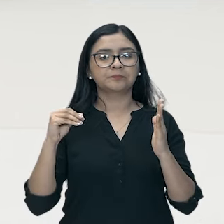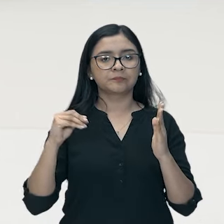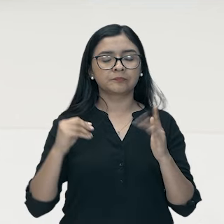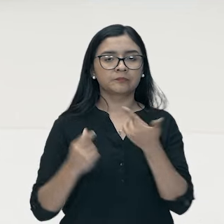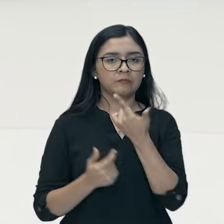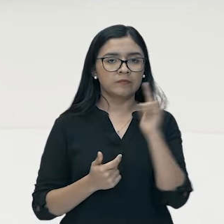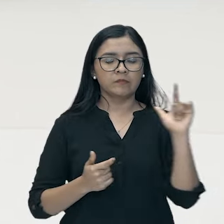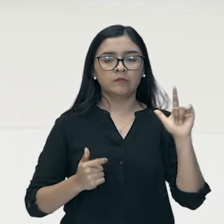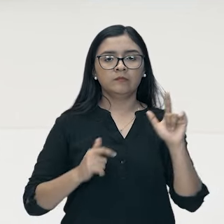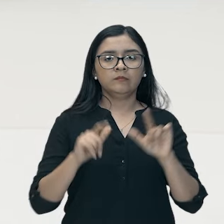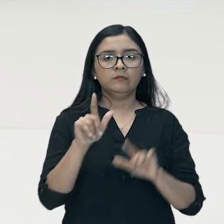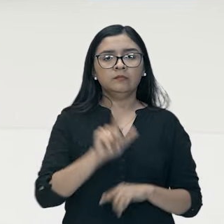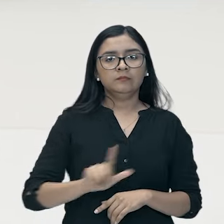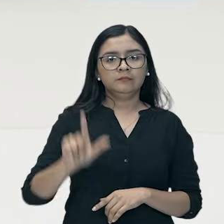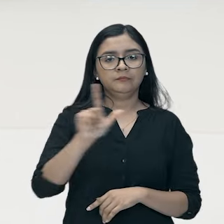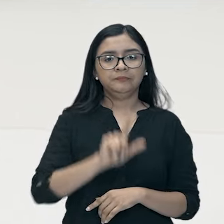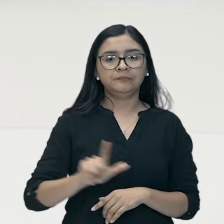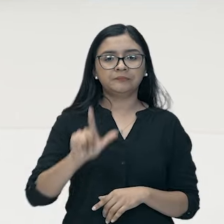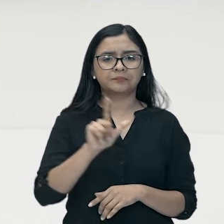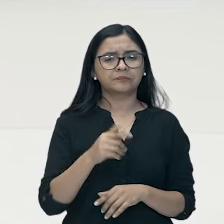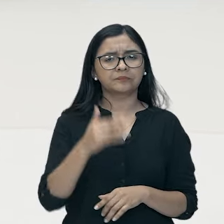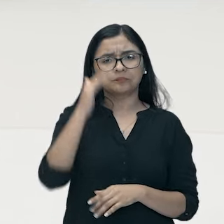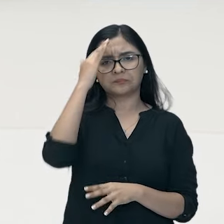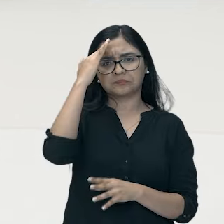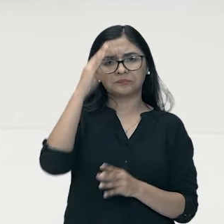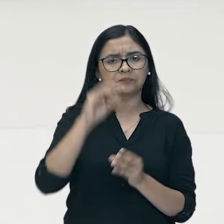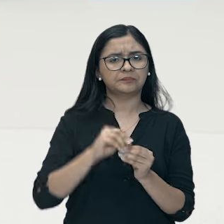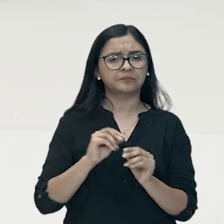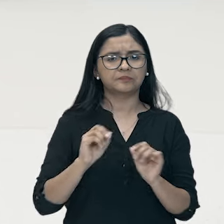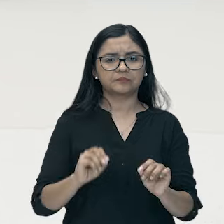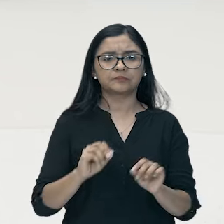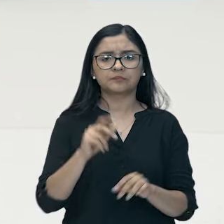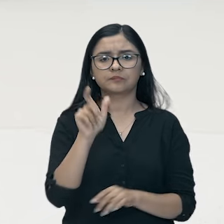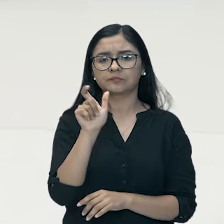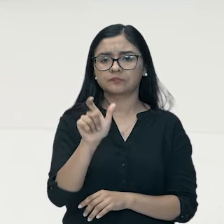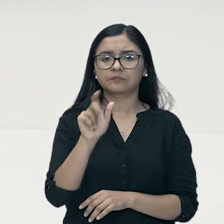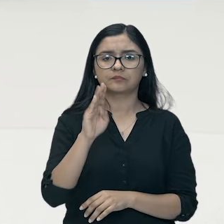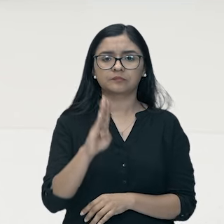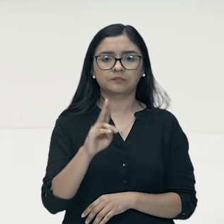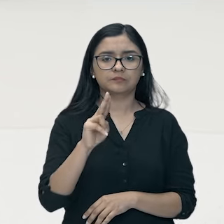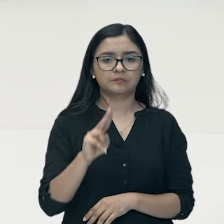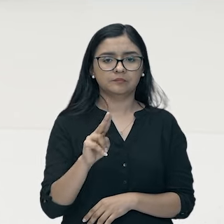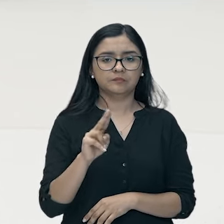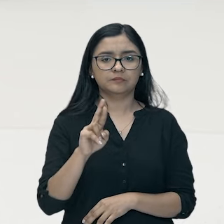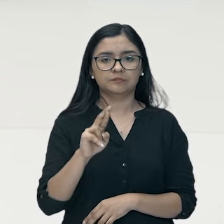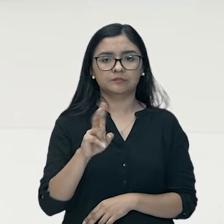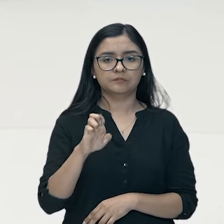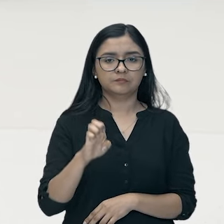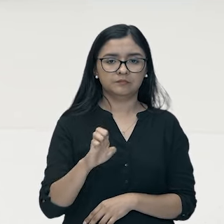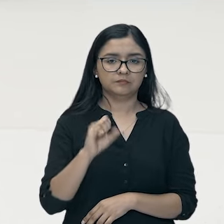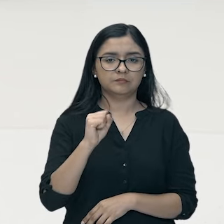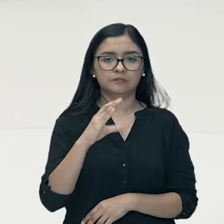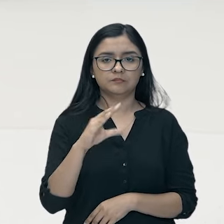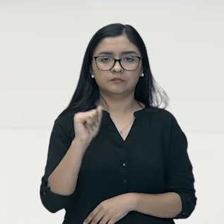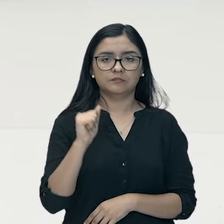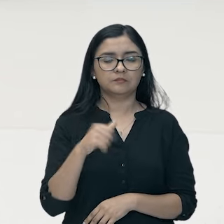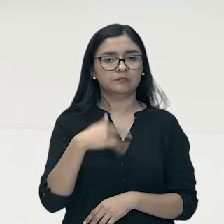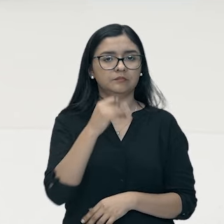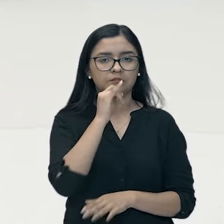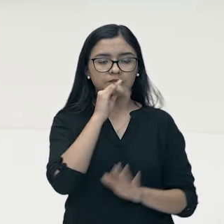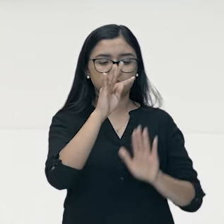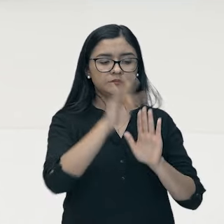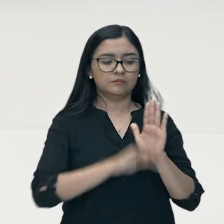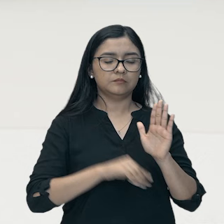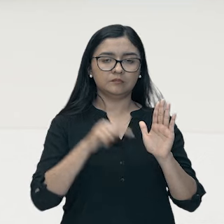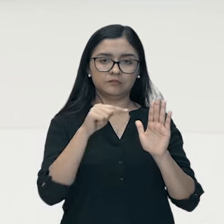professora eu não entendi a palavra burlesca O que quer dizer de fato a paródia é quando você pega lá um texto original e aí